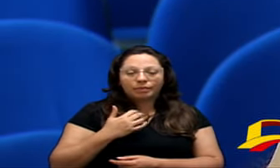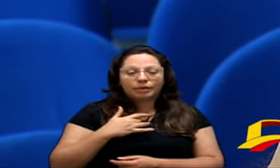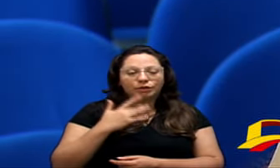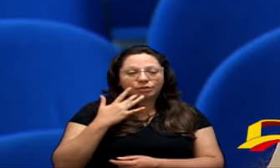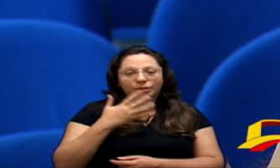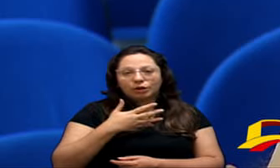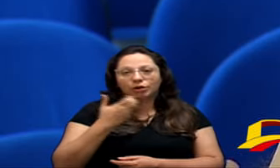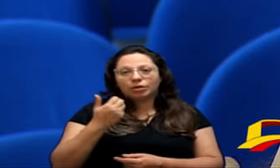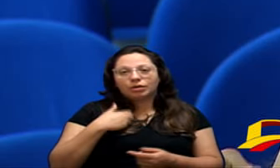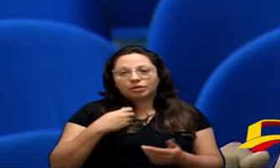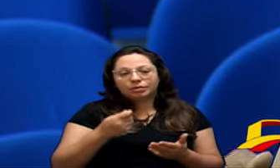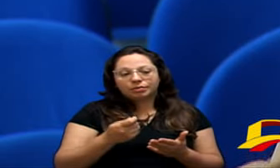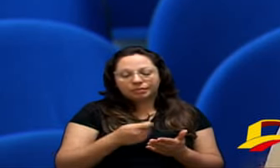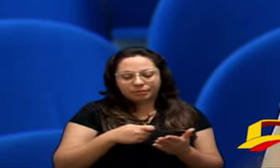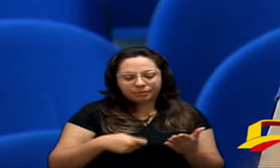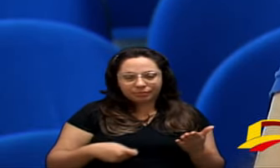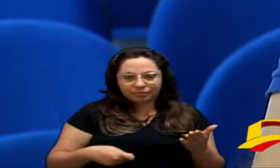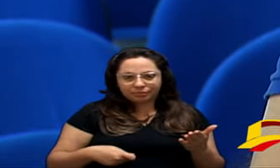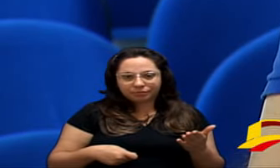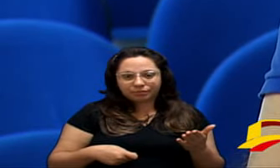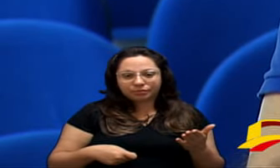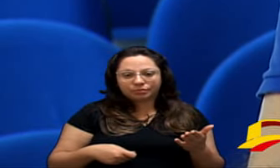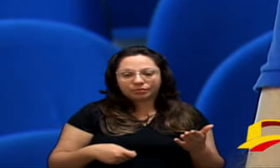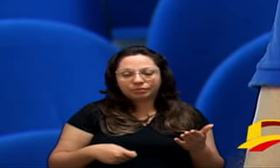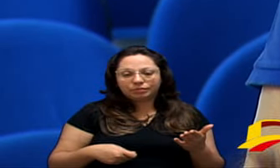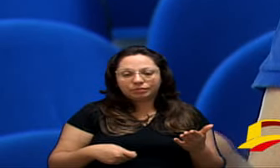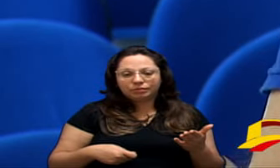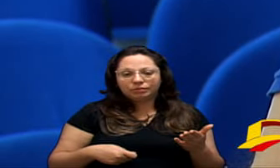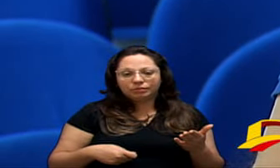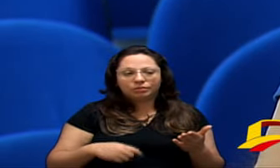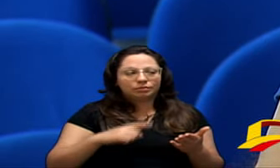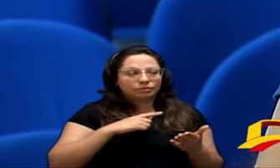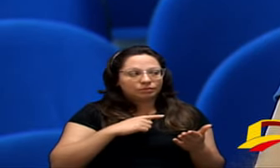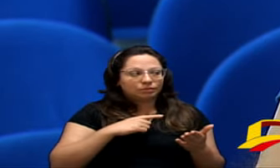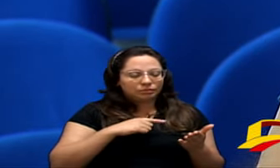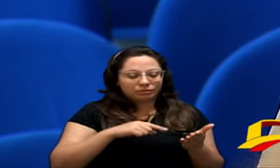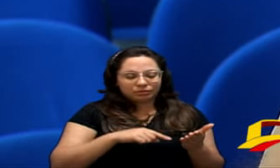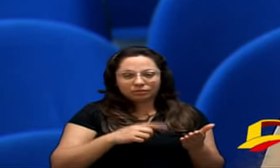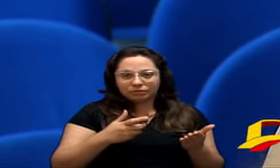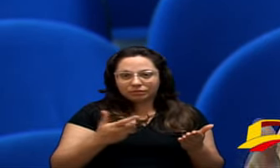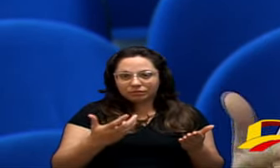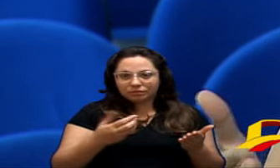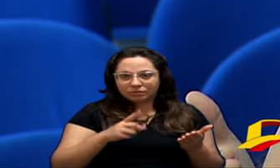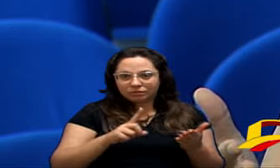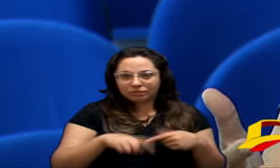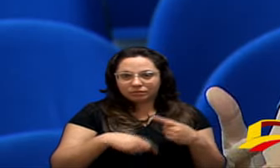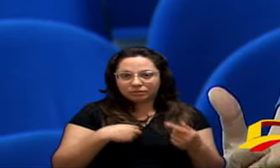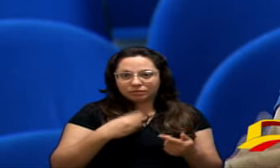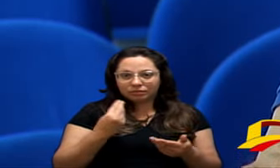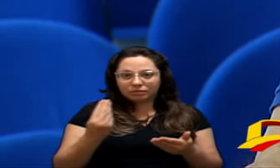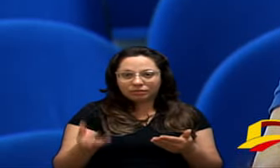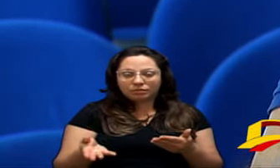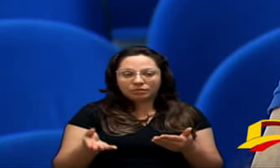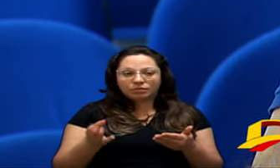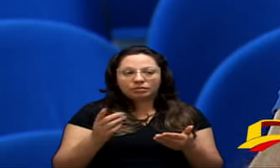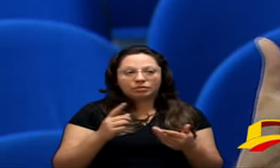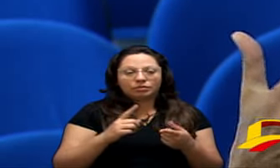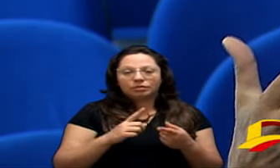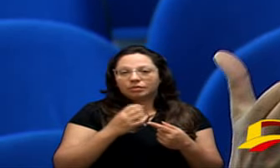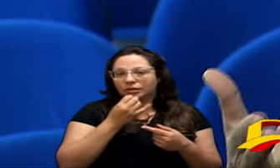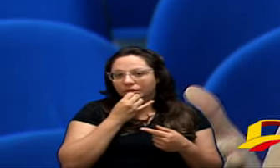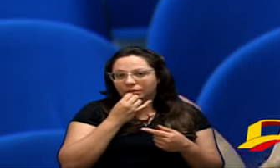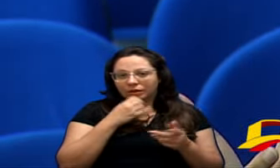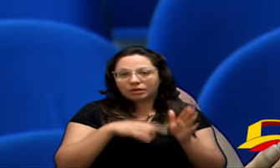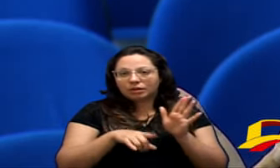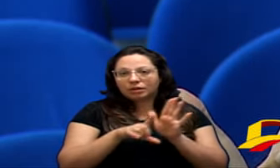fazer por escrito e por escrito tenho aqui comigo se eu quiser eu vi confirmações do tipo não há legislação